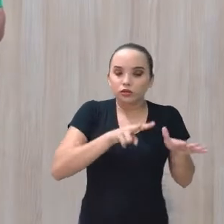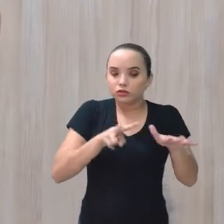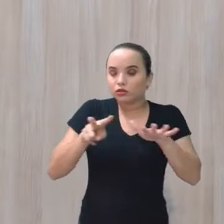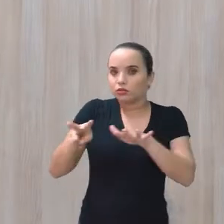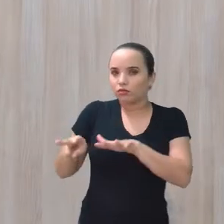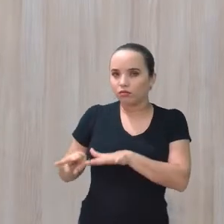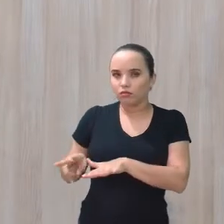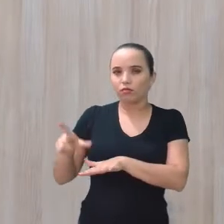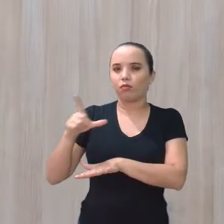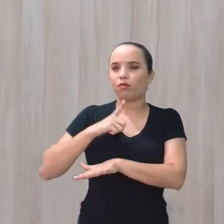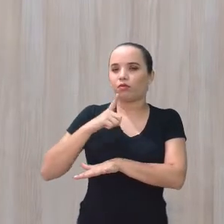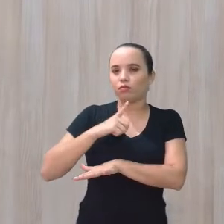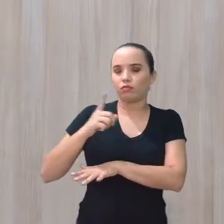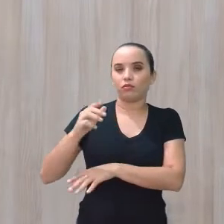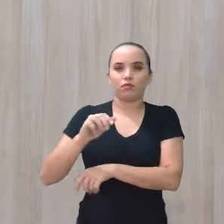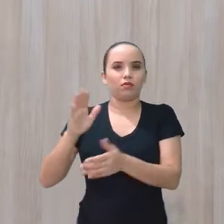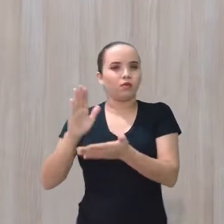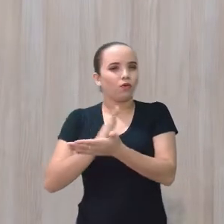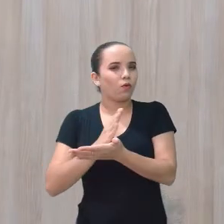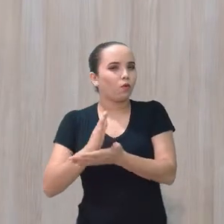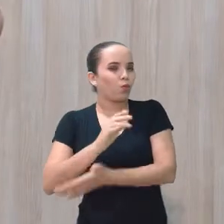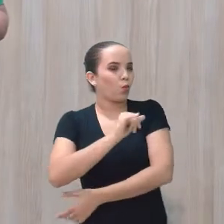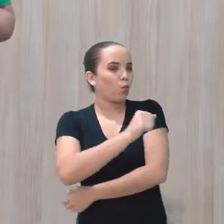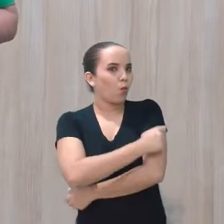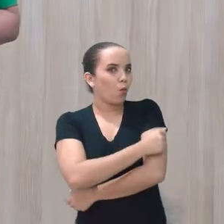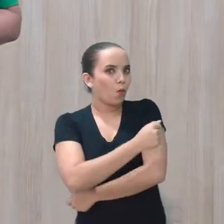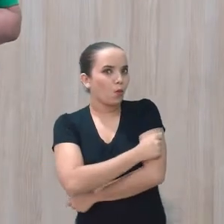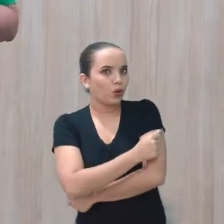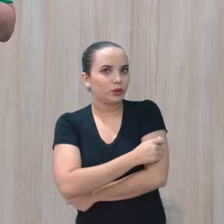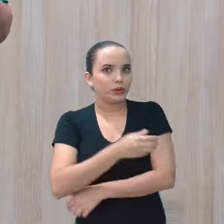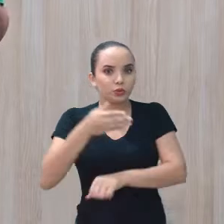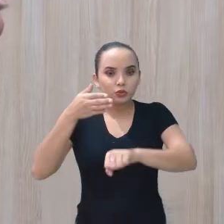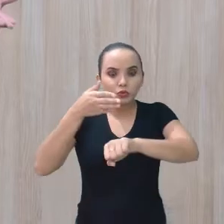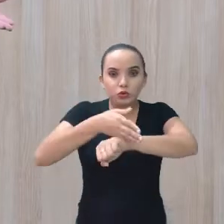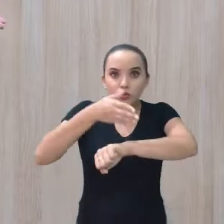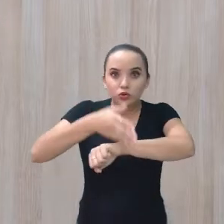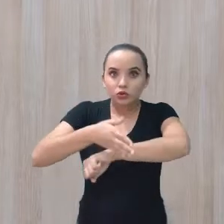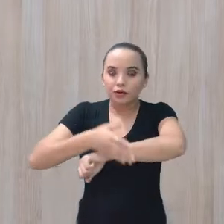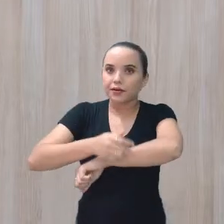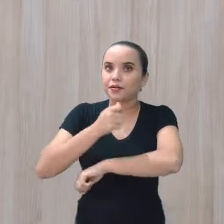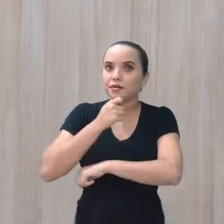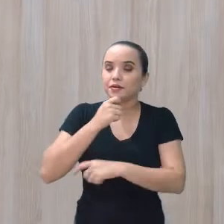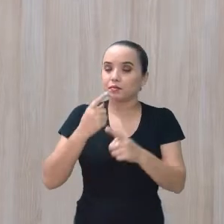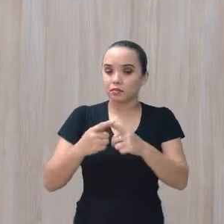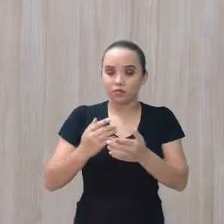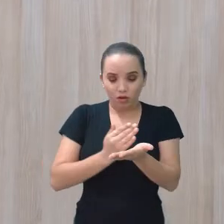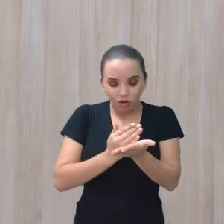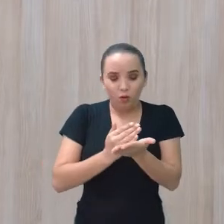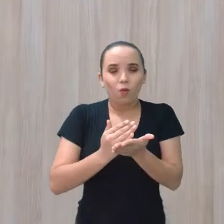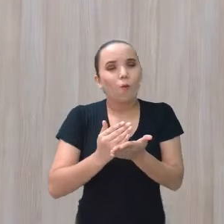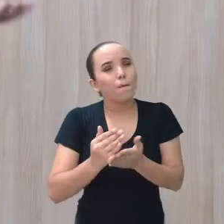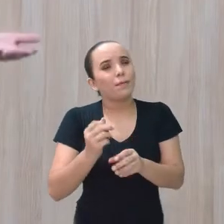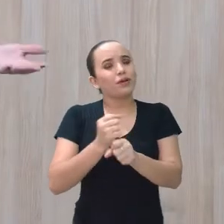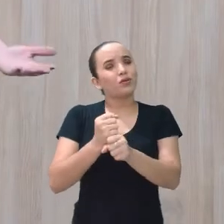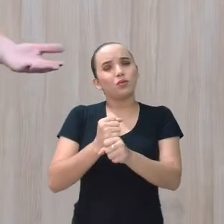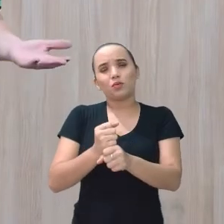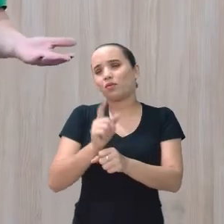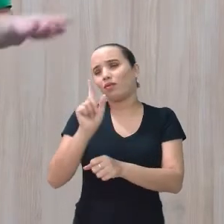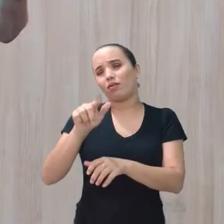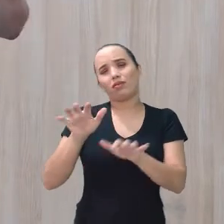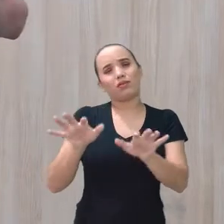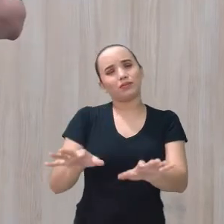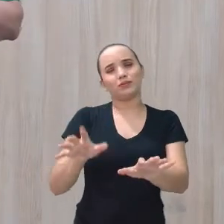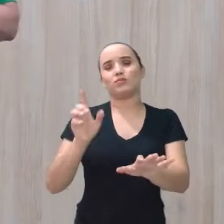semana, tem algum aluno aí chegando na nossa rede, porque início de ano é assim. A gente muda de